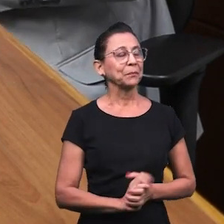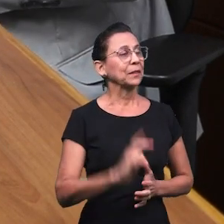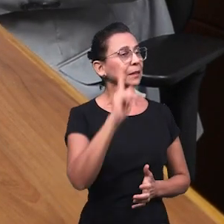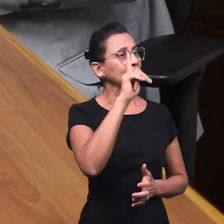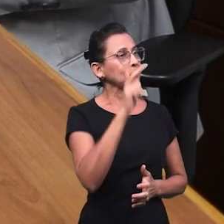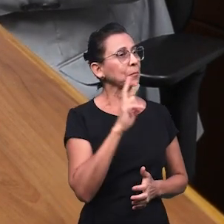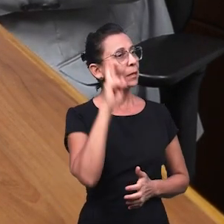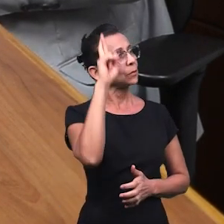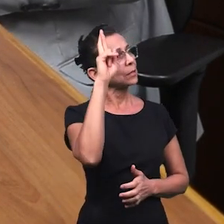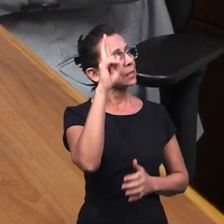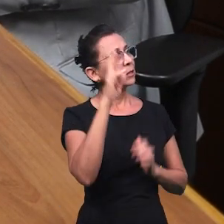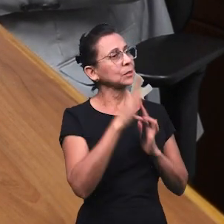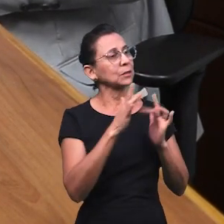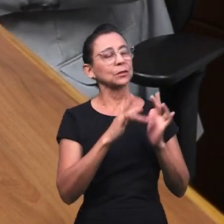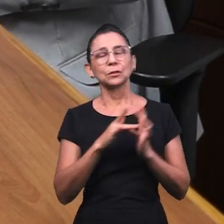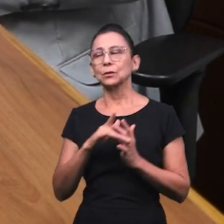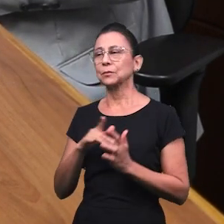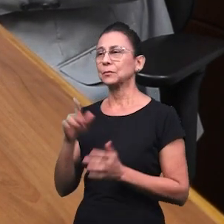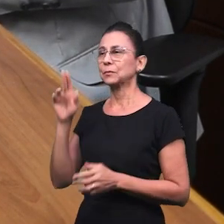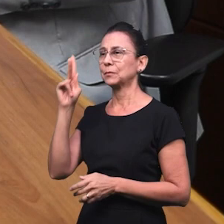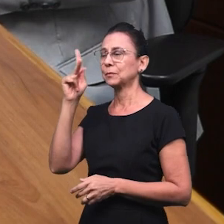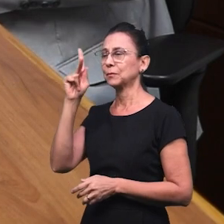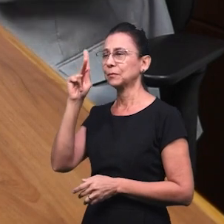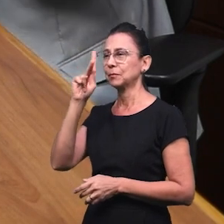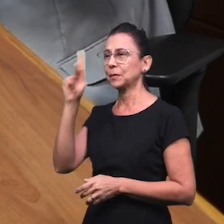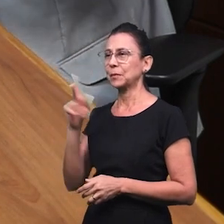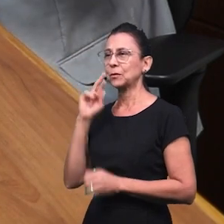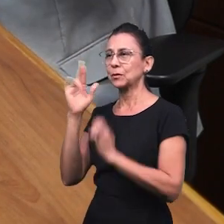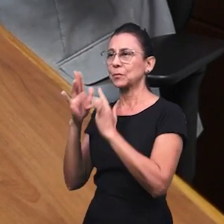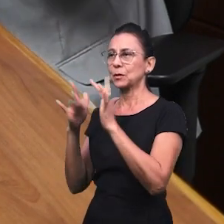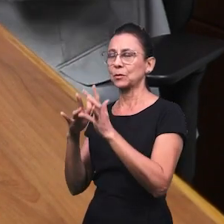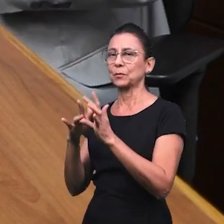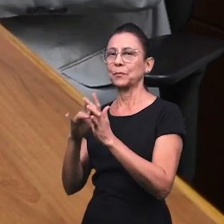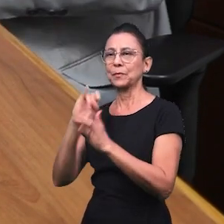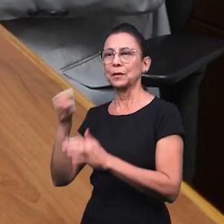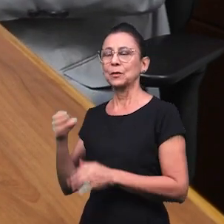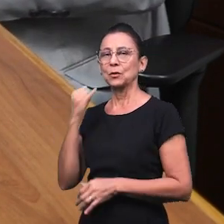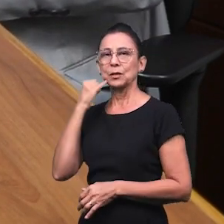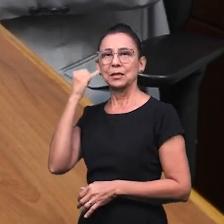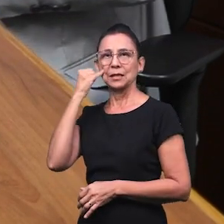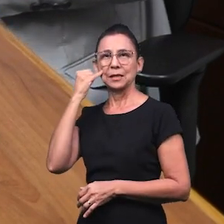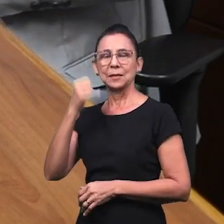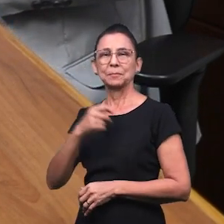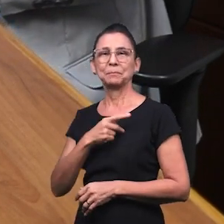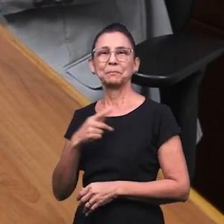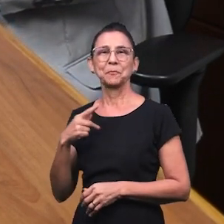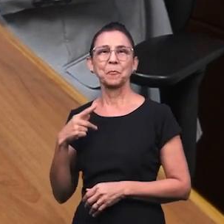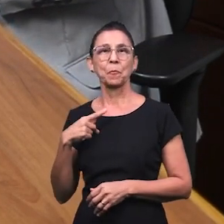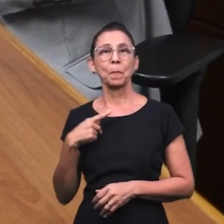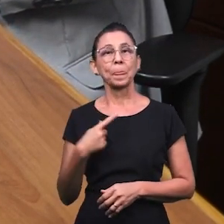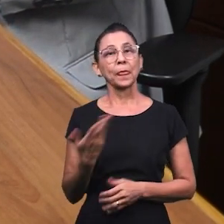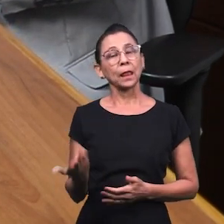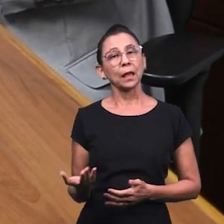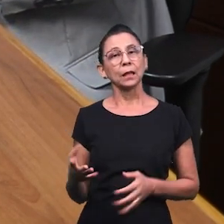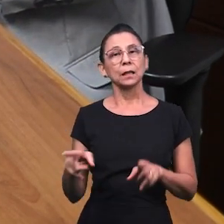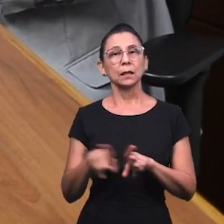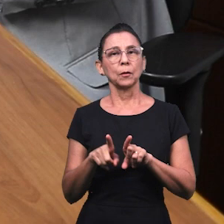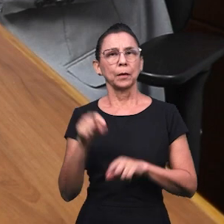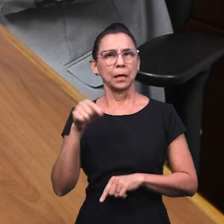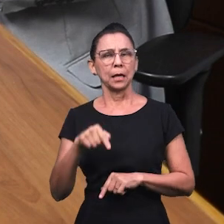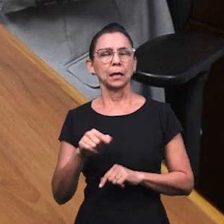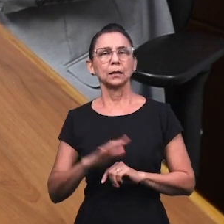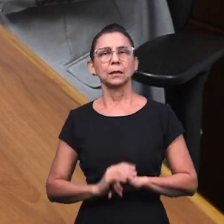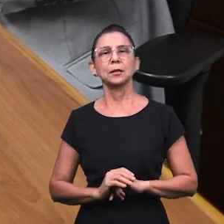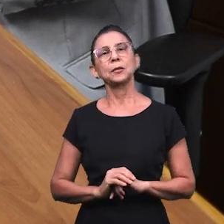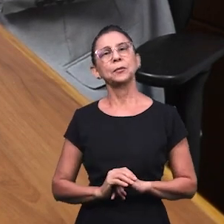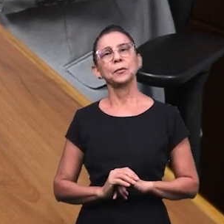paz do Senhor. A paz do Senhor, pastor. Junto com o Carlos está a nossa irmã Eliette, que todo mundo conhece. Ela está sempre